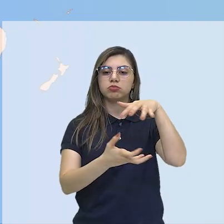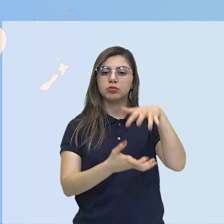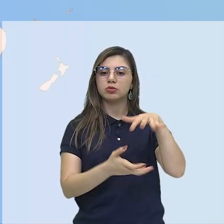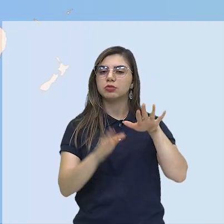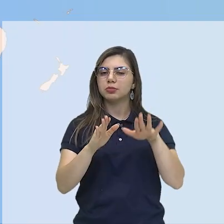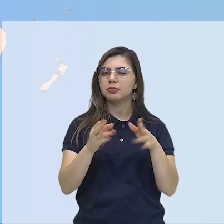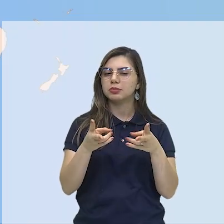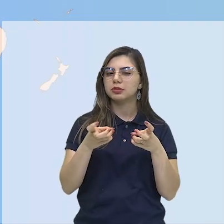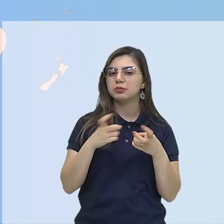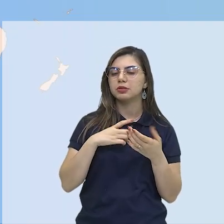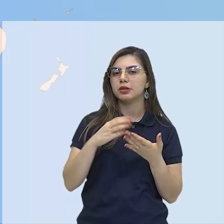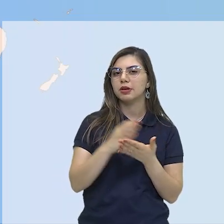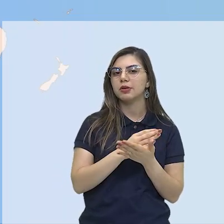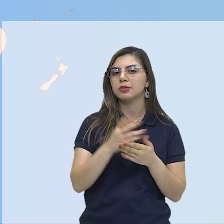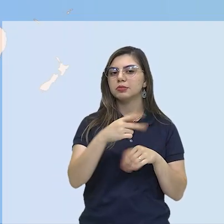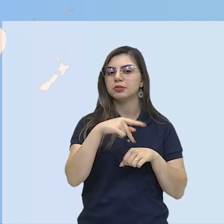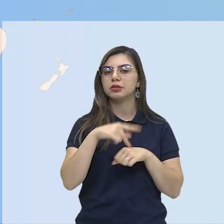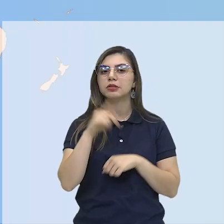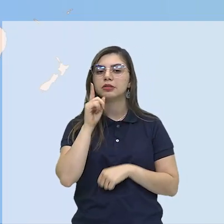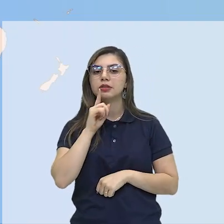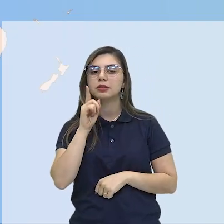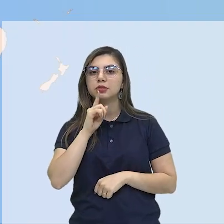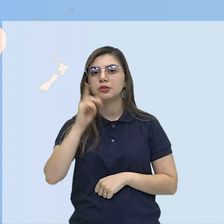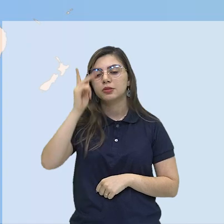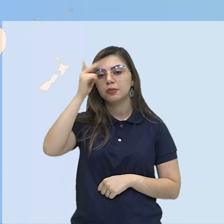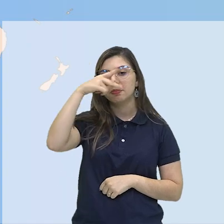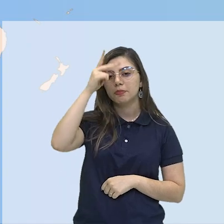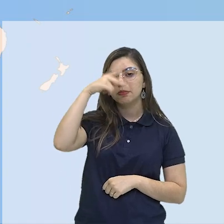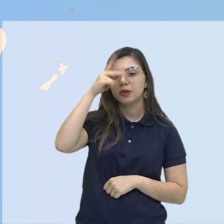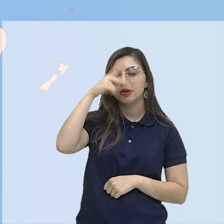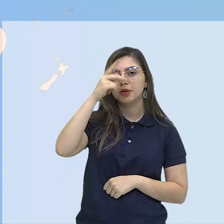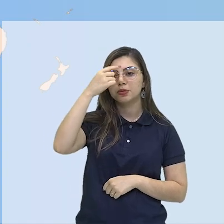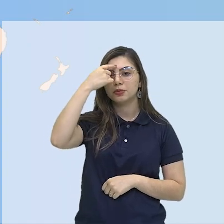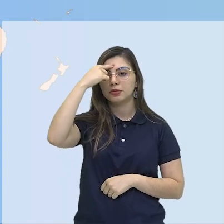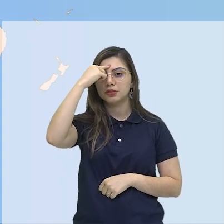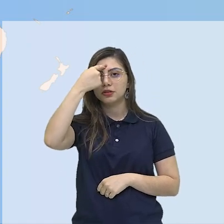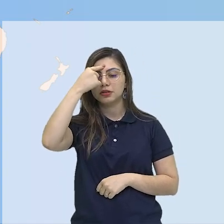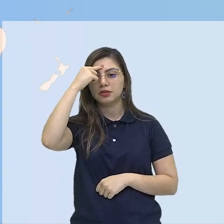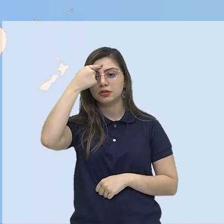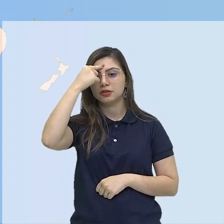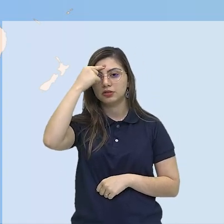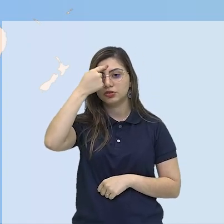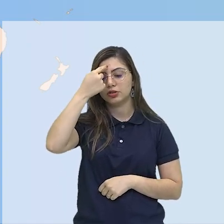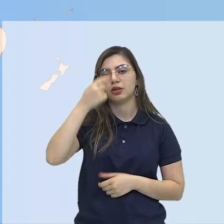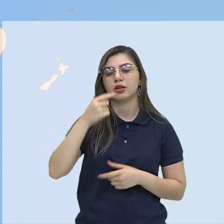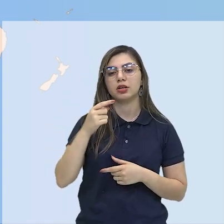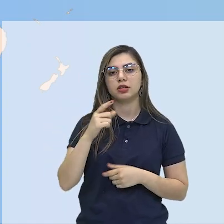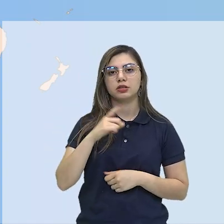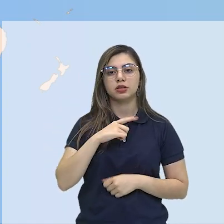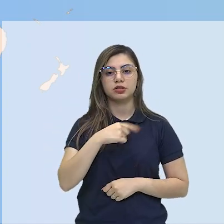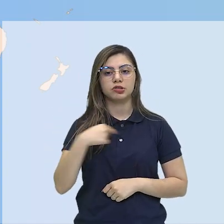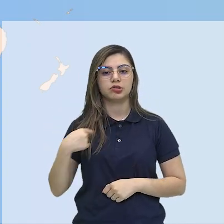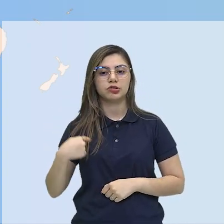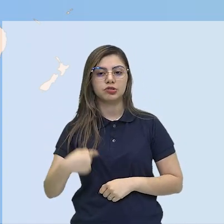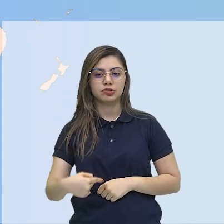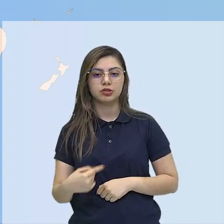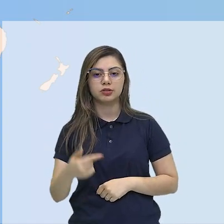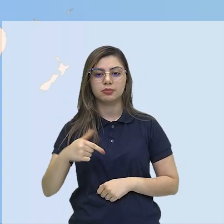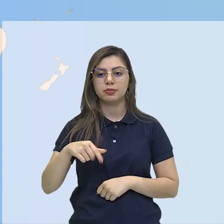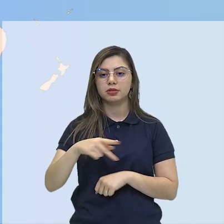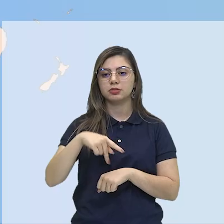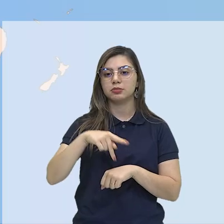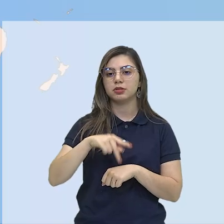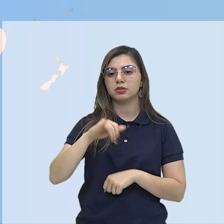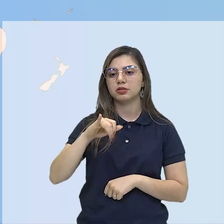alguns países: Estados Unidos, Peru, Índia, China e Indonésia. Do 5º lugar para cima, a